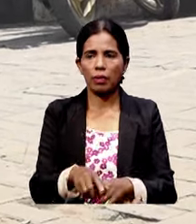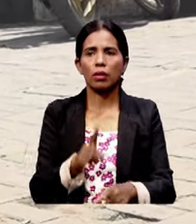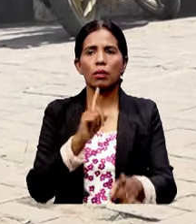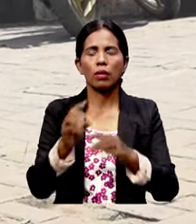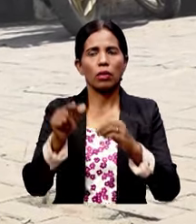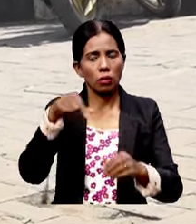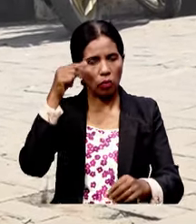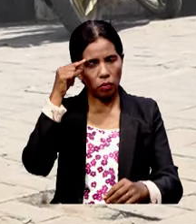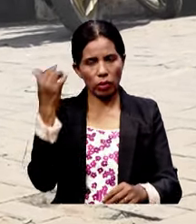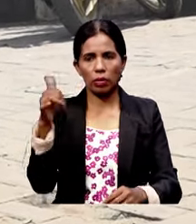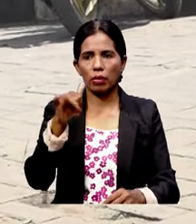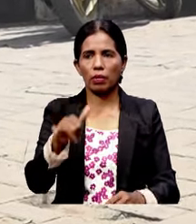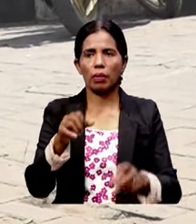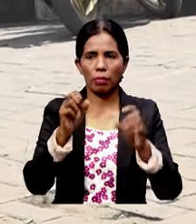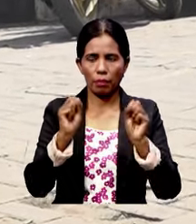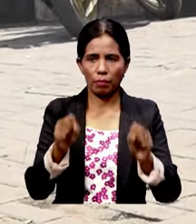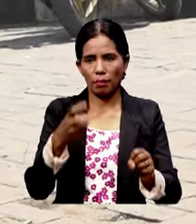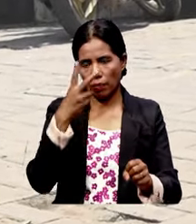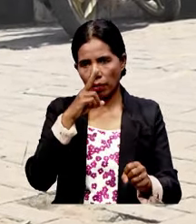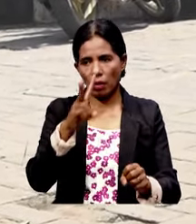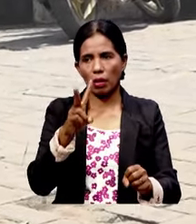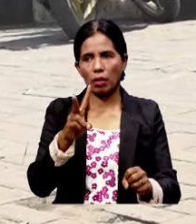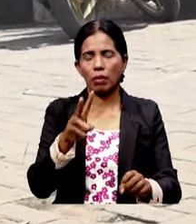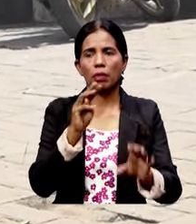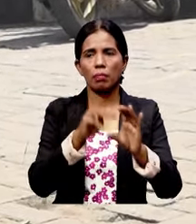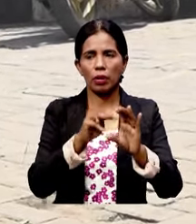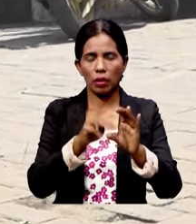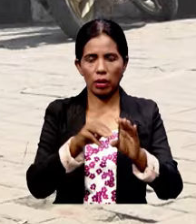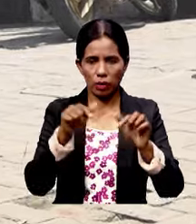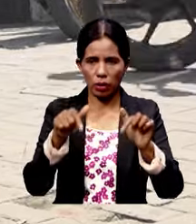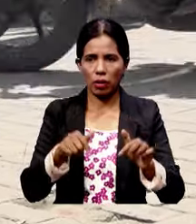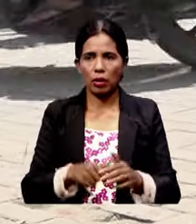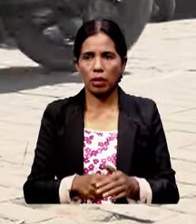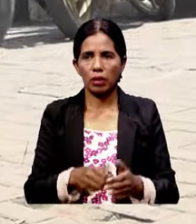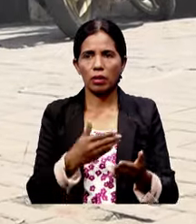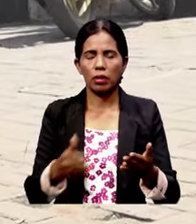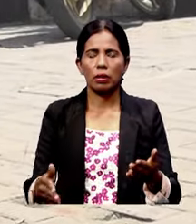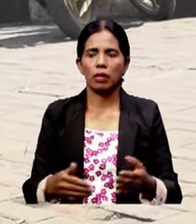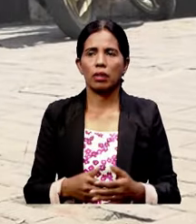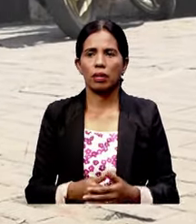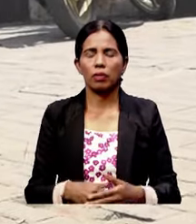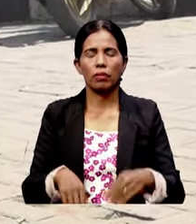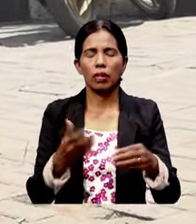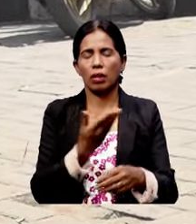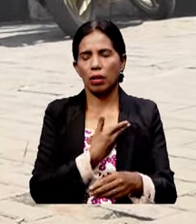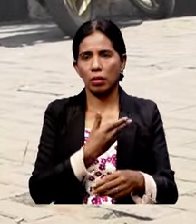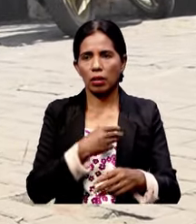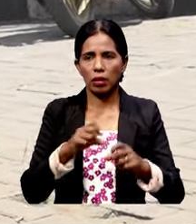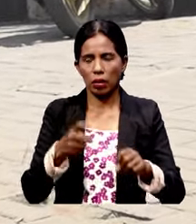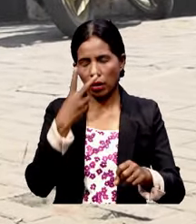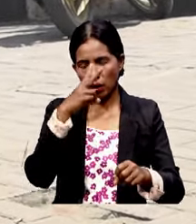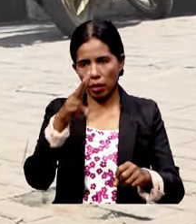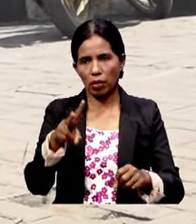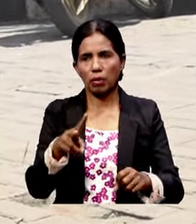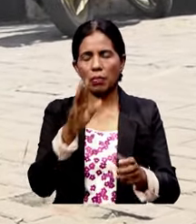governo sera mak bele hare mercado lara ne buat sira folin sa ne tenki controla folin